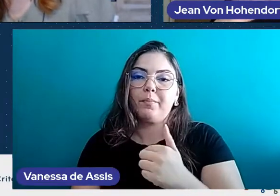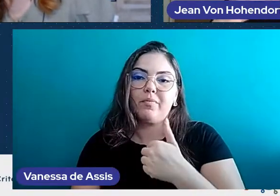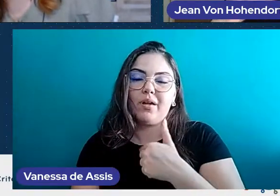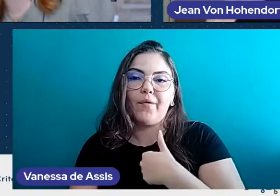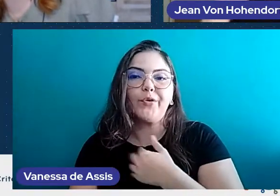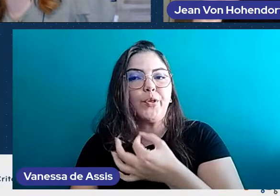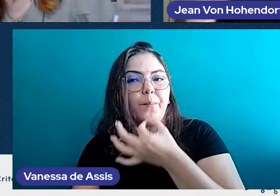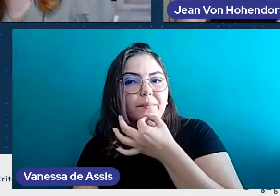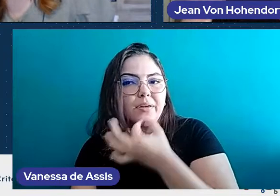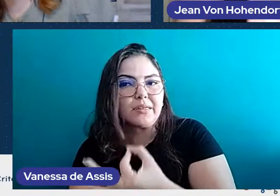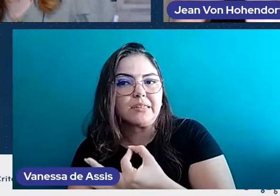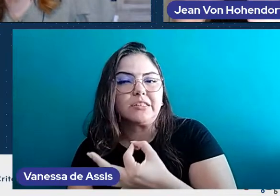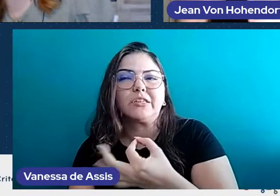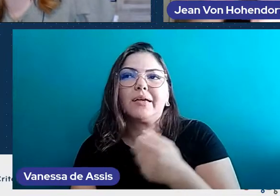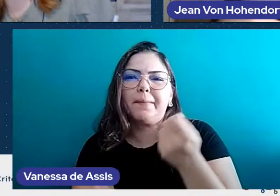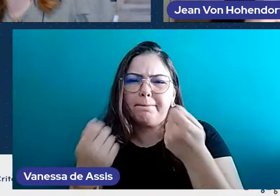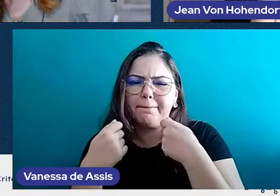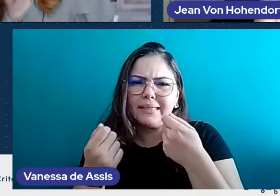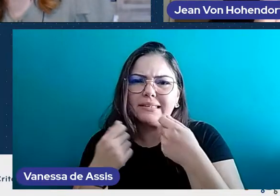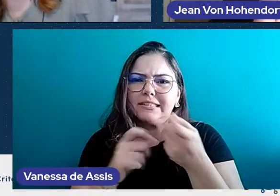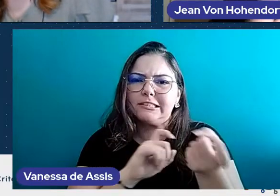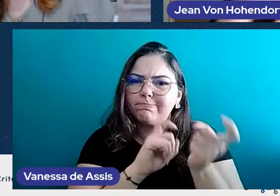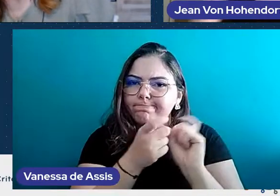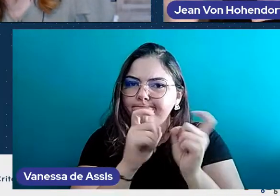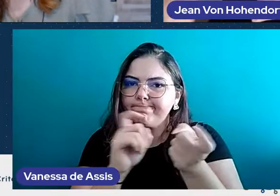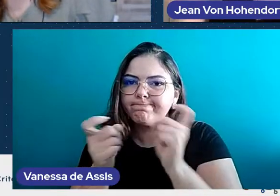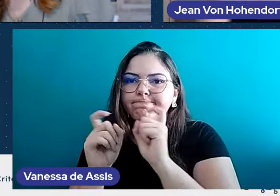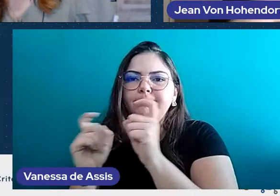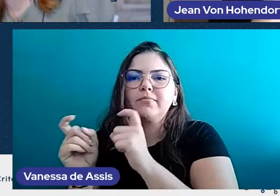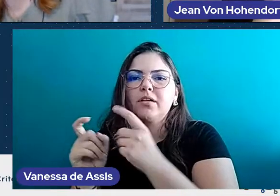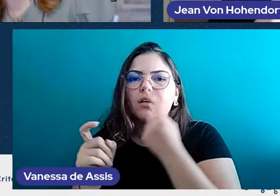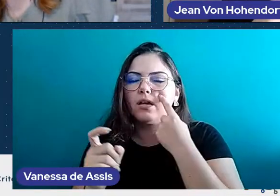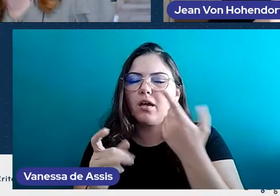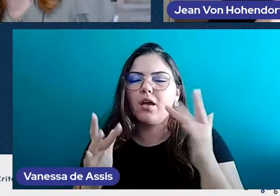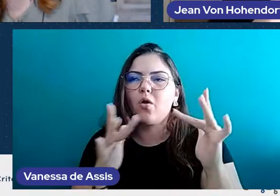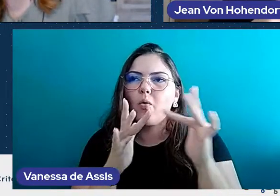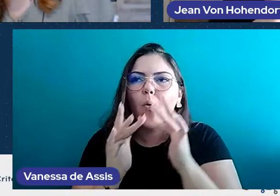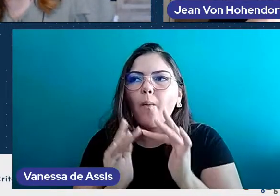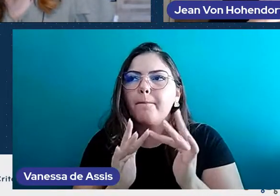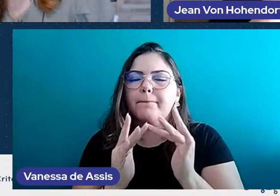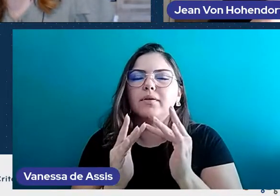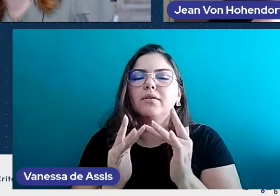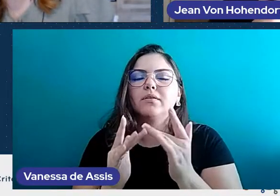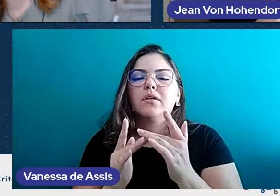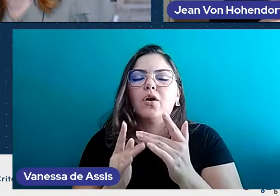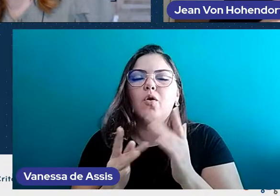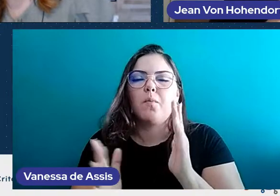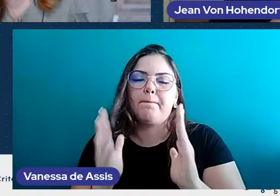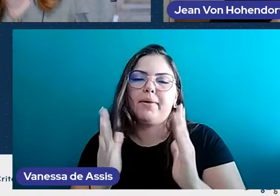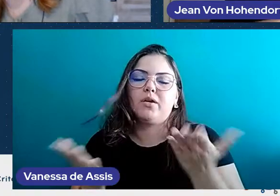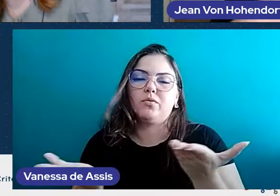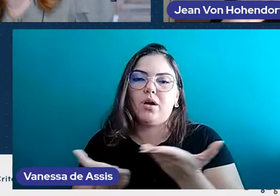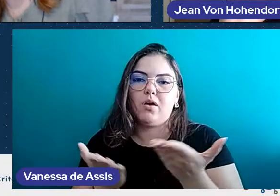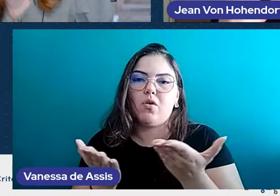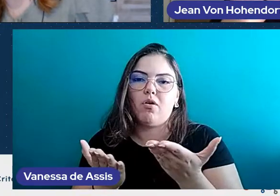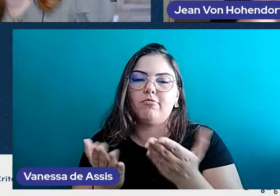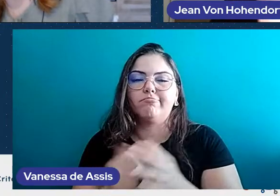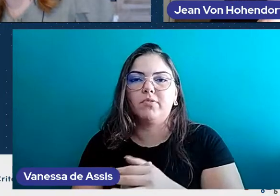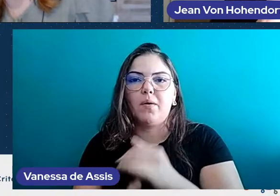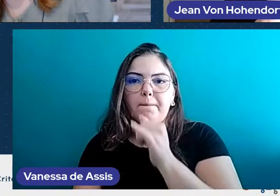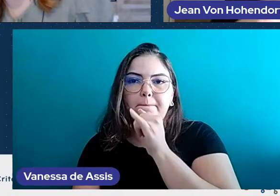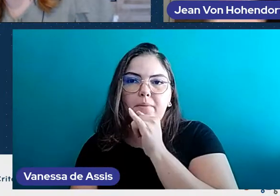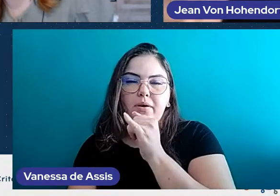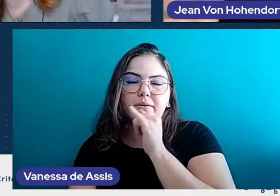pesquisa que não se articulam com o momento atual. Então, eu lembro que um tempo atrás a gente fez uma pesquisa, chegou